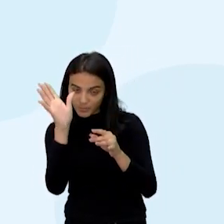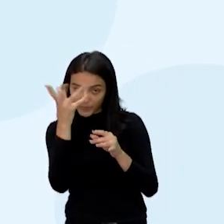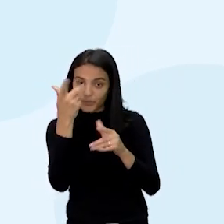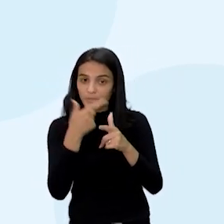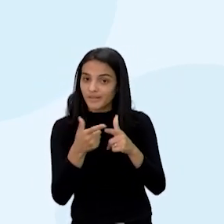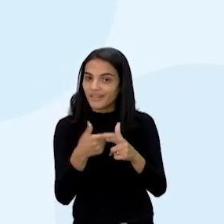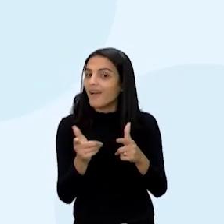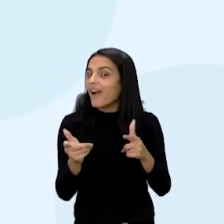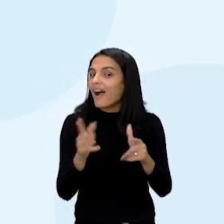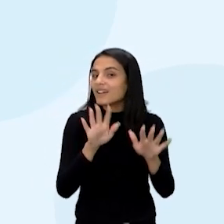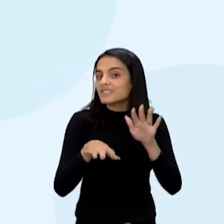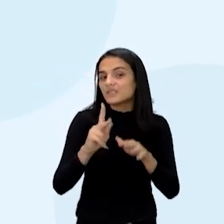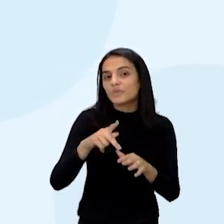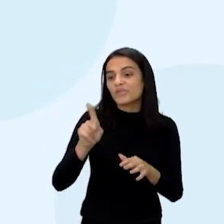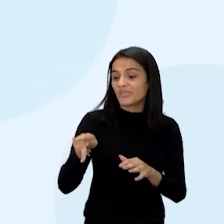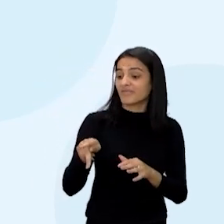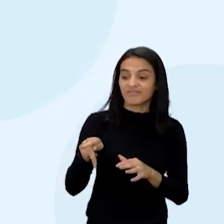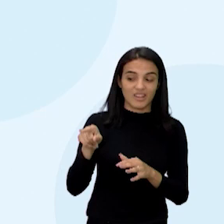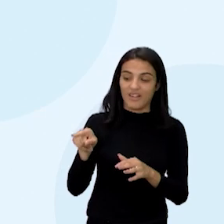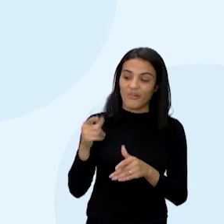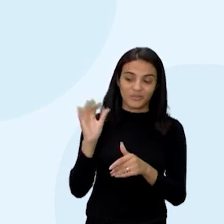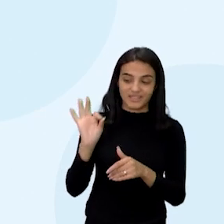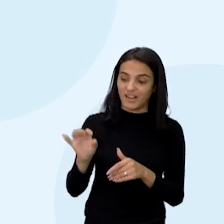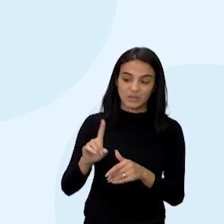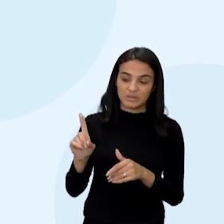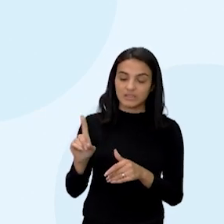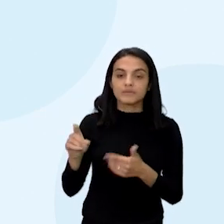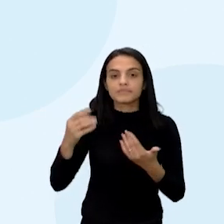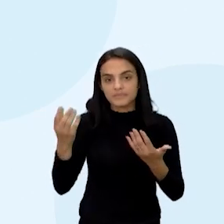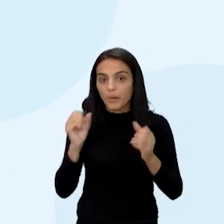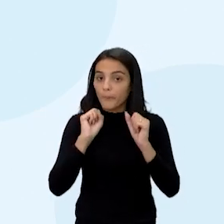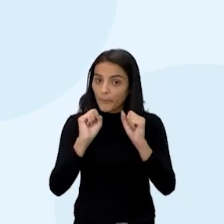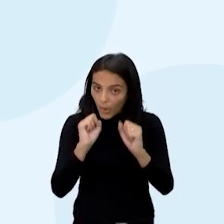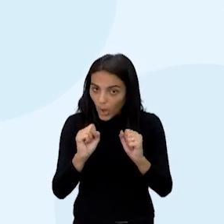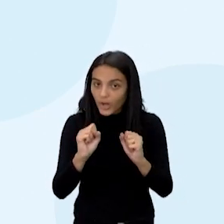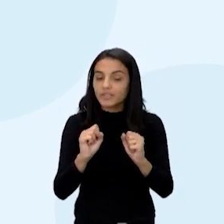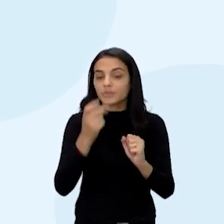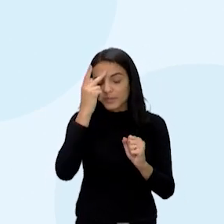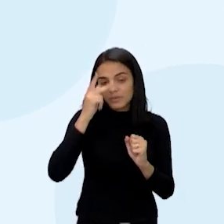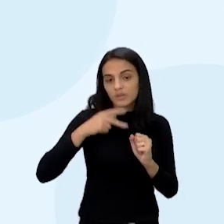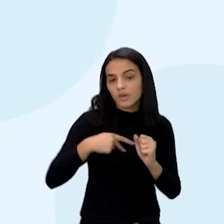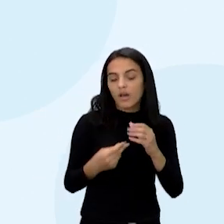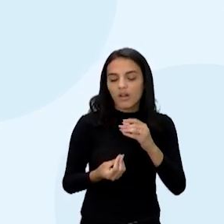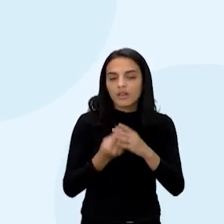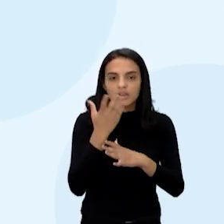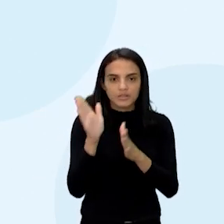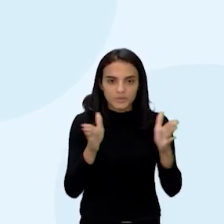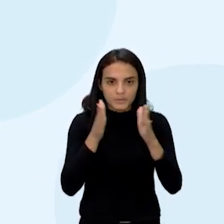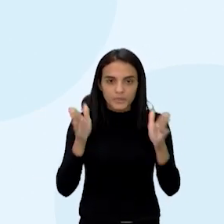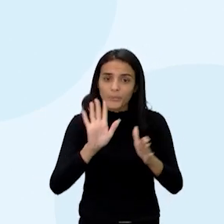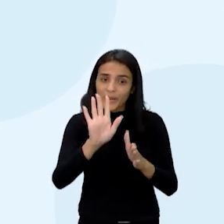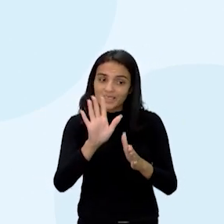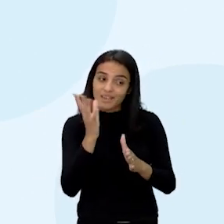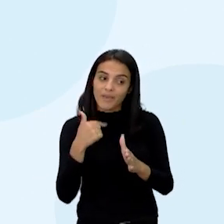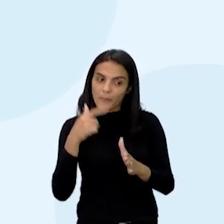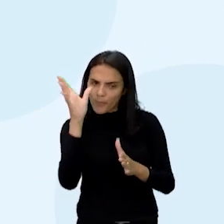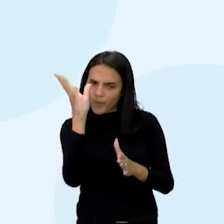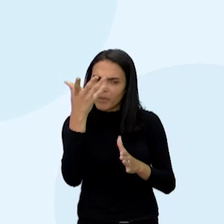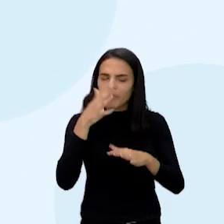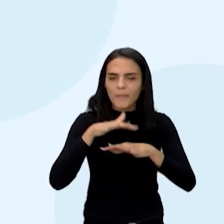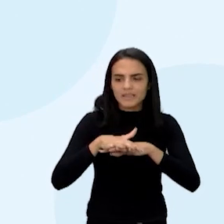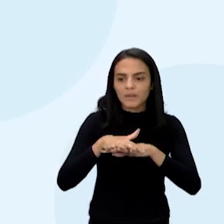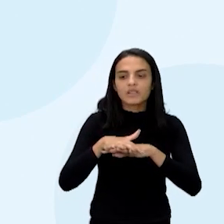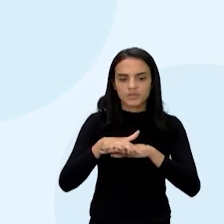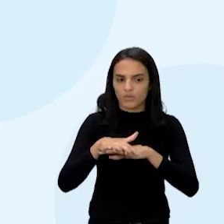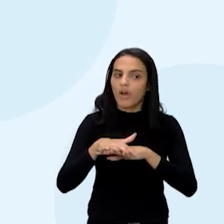vezes o professor questiona. Então, por exemplo, eu posso ser um criativo produtivo e eu posso ter um jeito diferente de resolver um problema